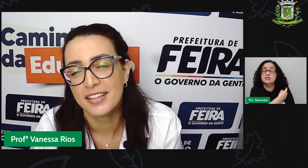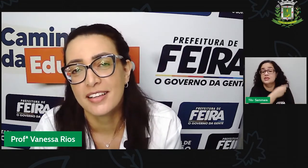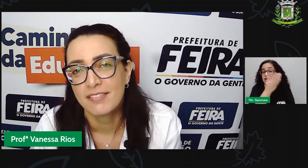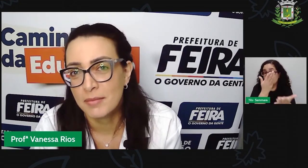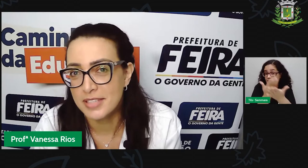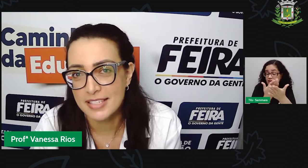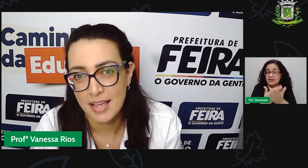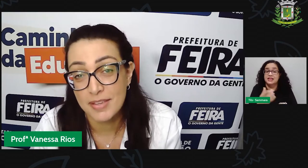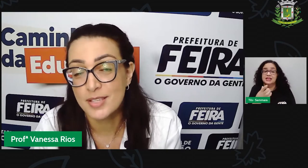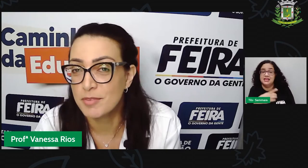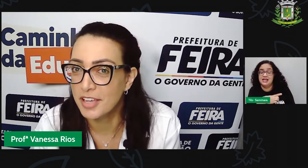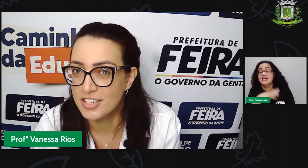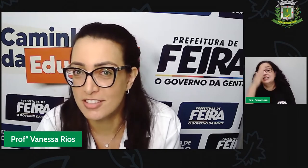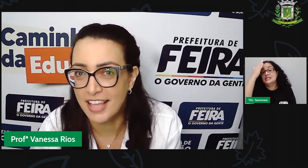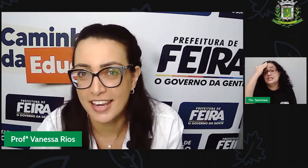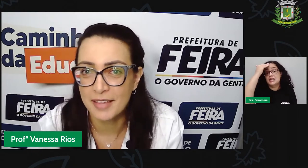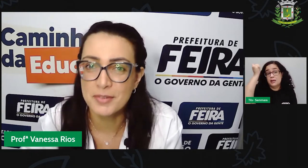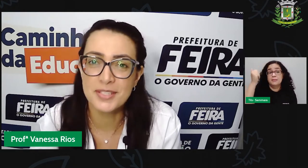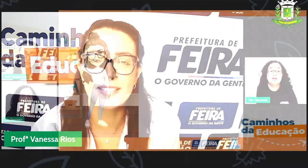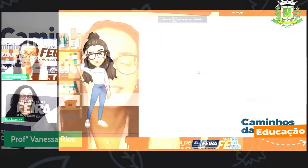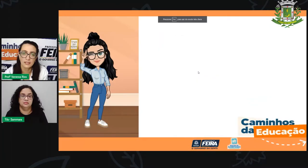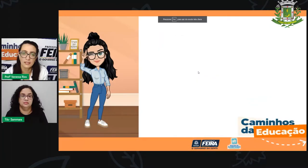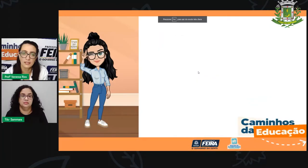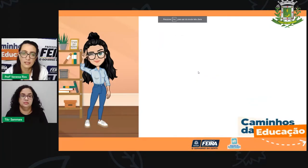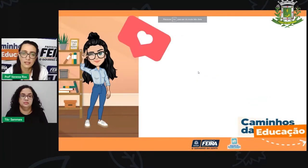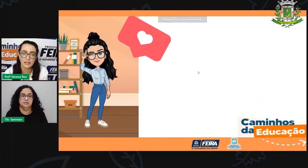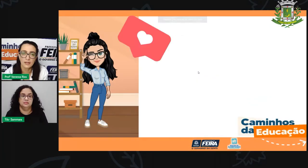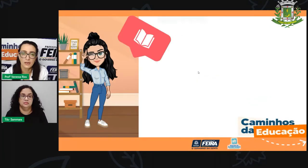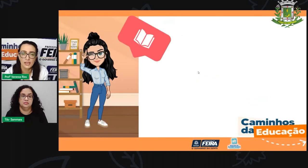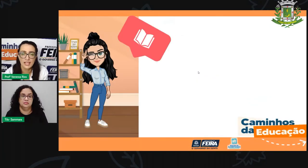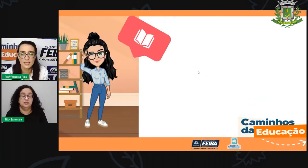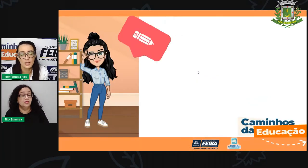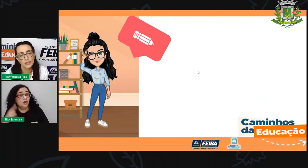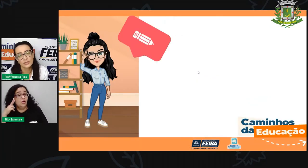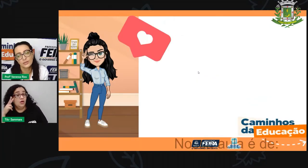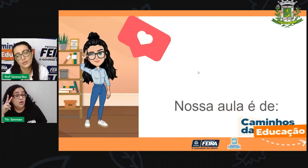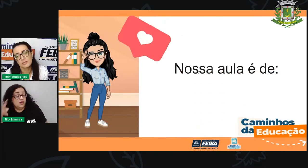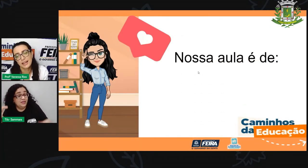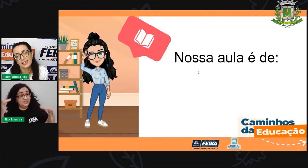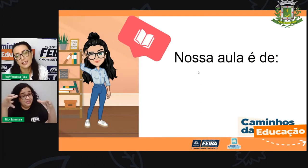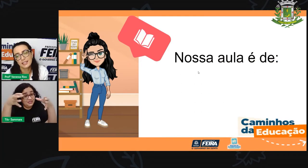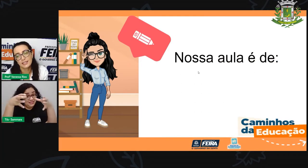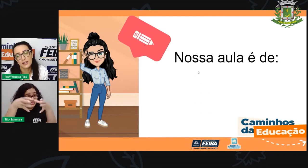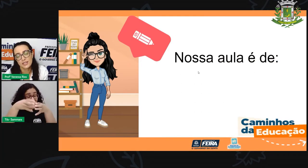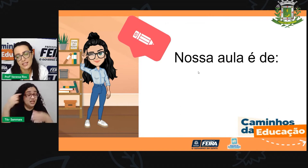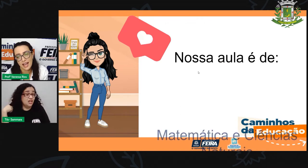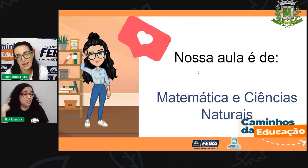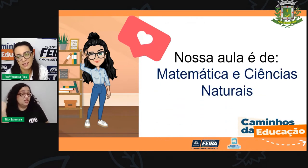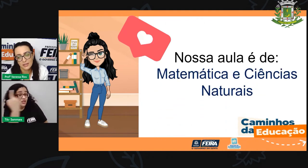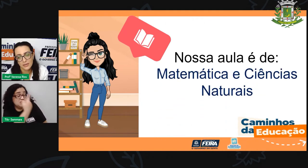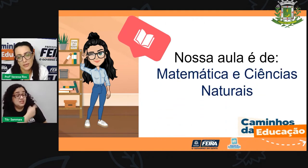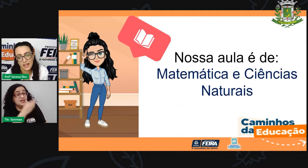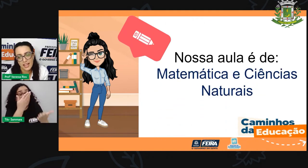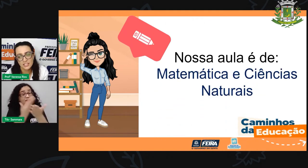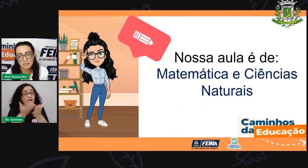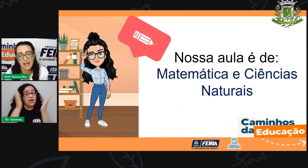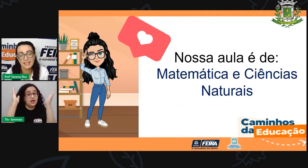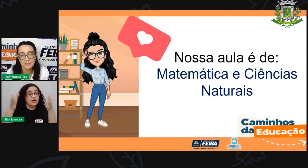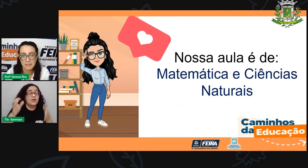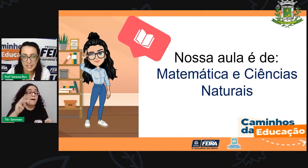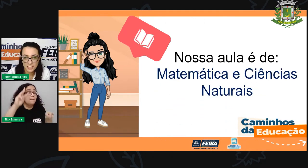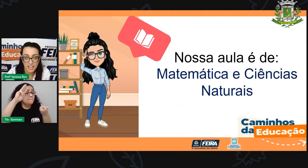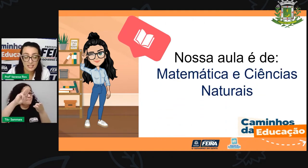agora. Vamos lá saber sobre o que estudaremos? Olha só, turma, nossa aula agora é